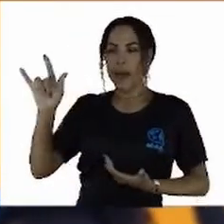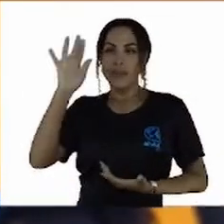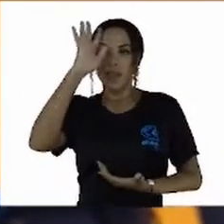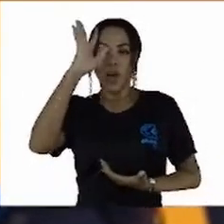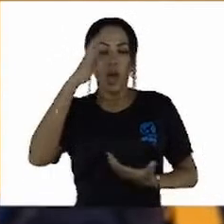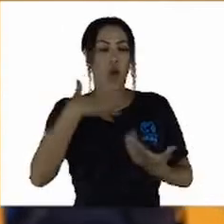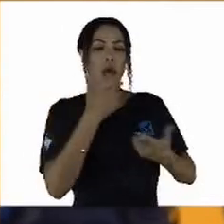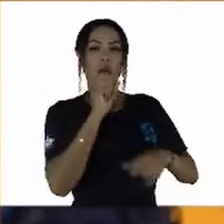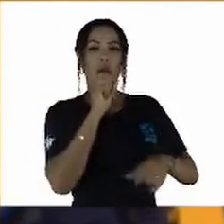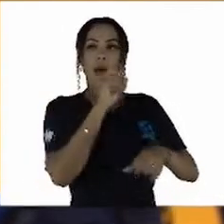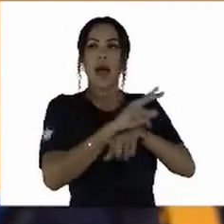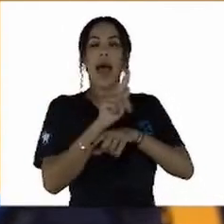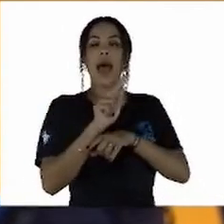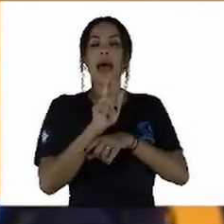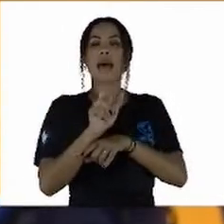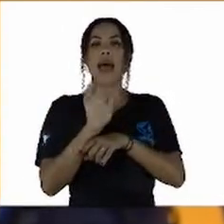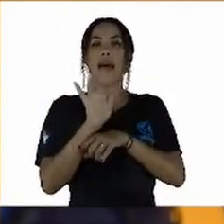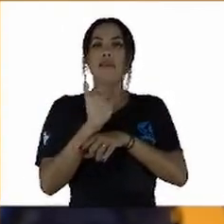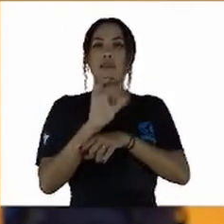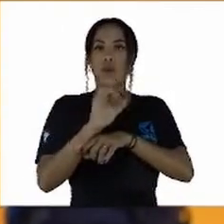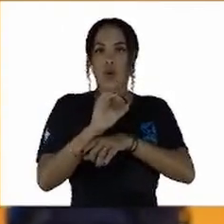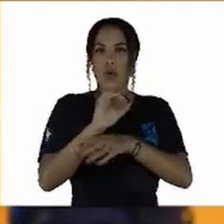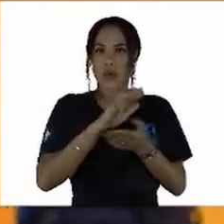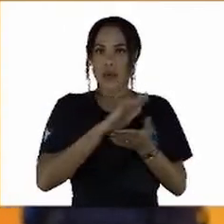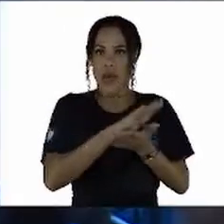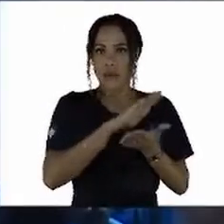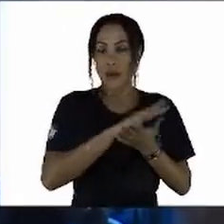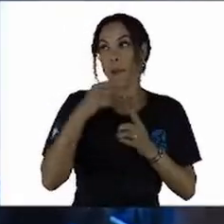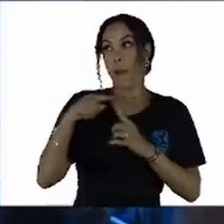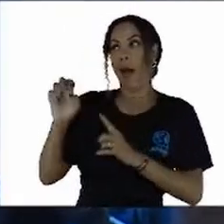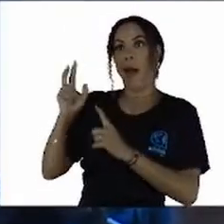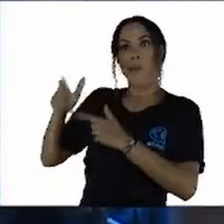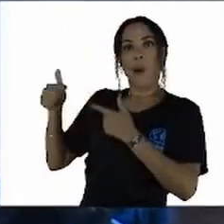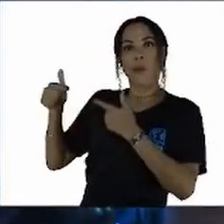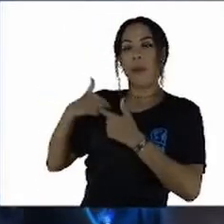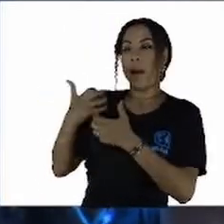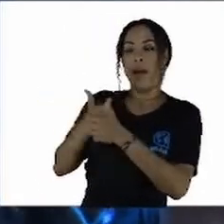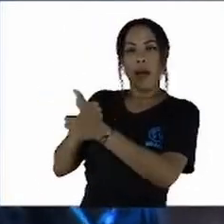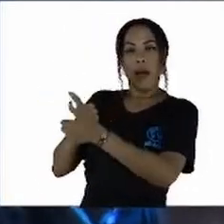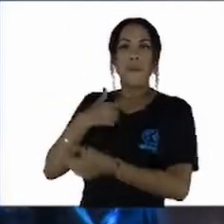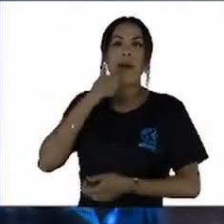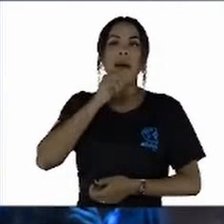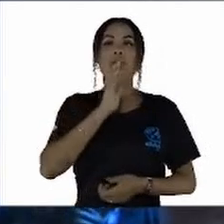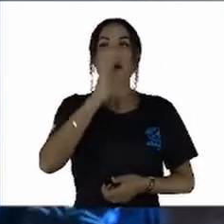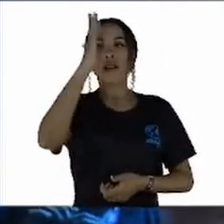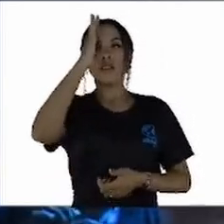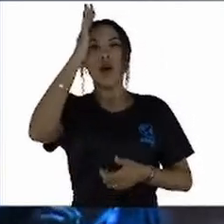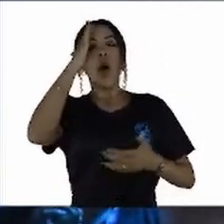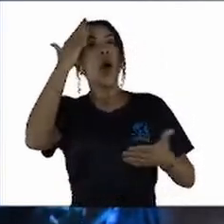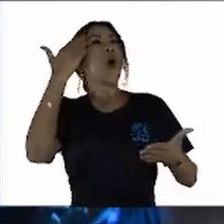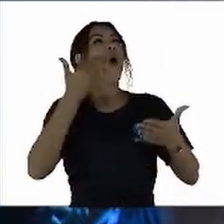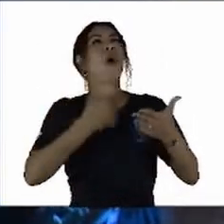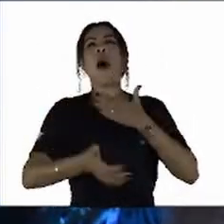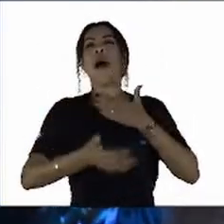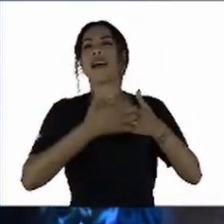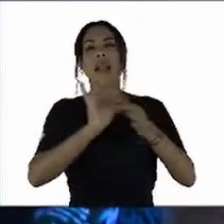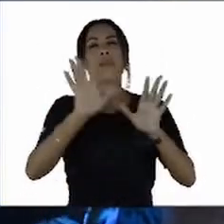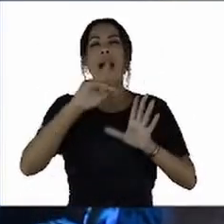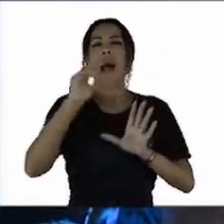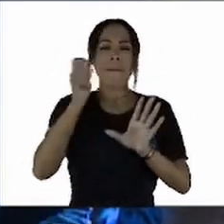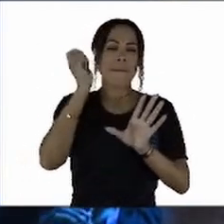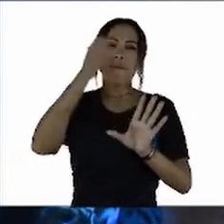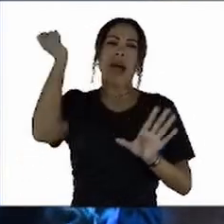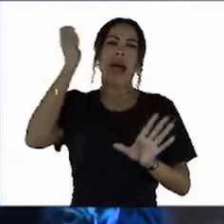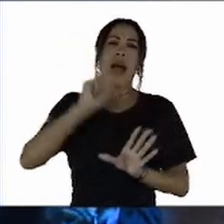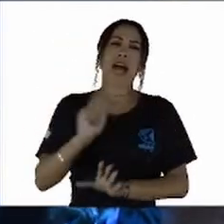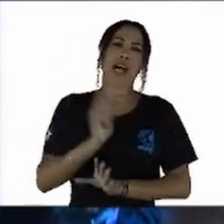fosse gráfico, do ramo de gráfica, ele era gráfico, queria que eu seguisse o ramo dele, minha mãe queria que eu fosse qualquer coisa menos mágico, pô, vai ser